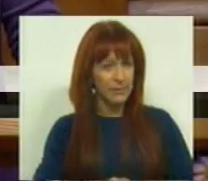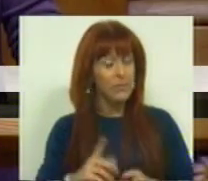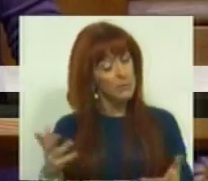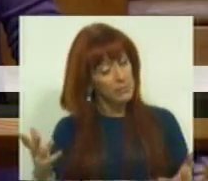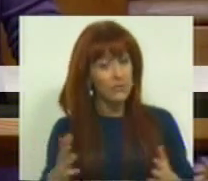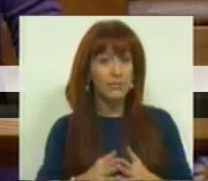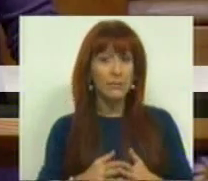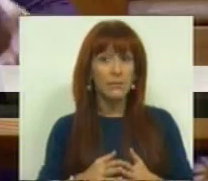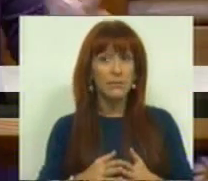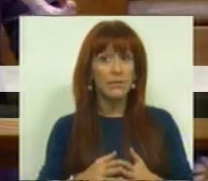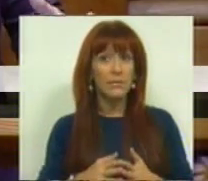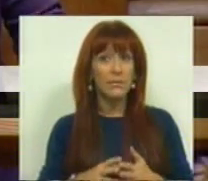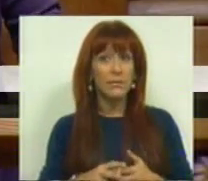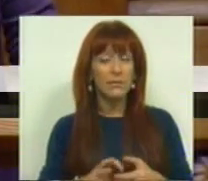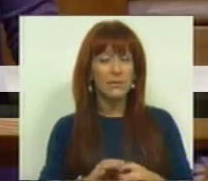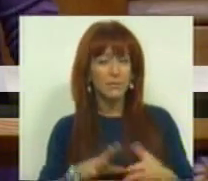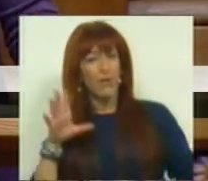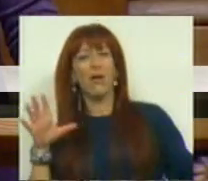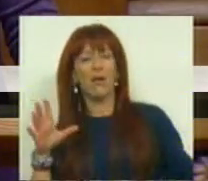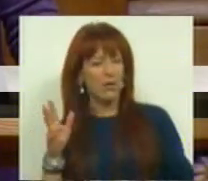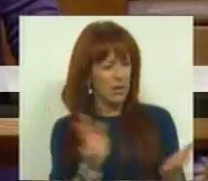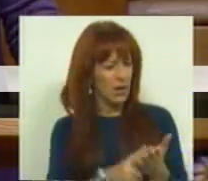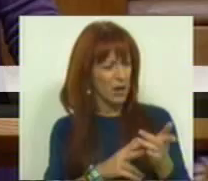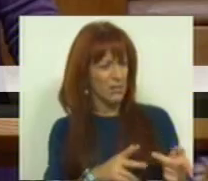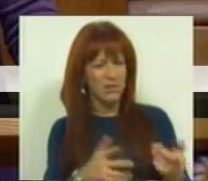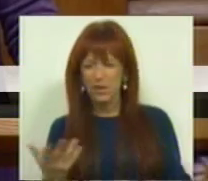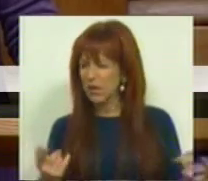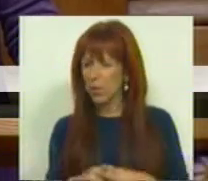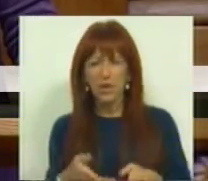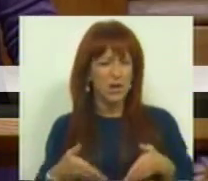são um desajustamento da realidade,